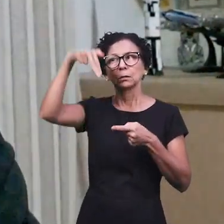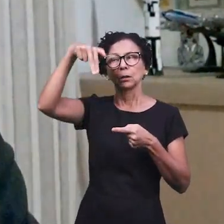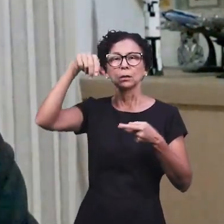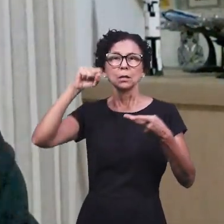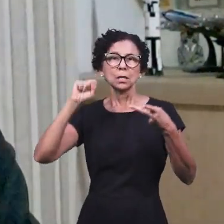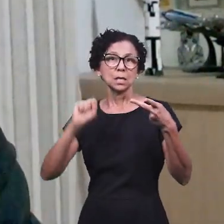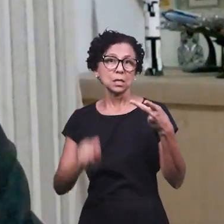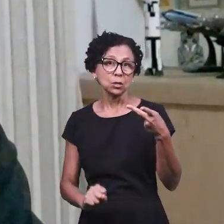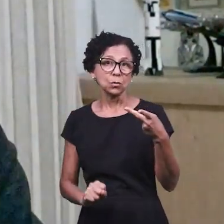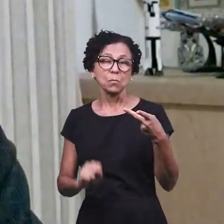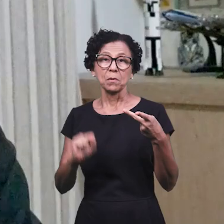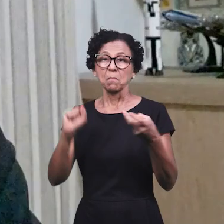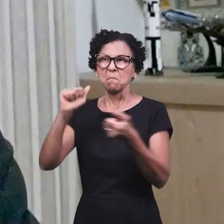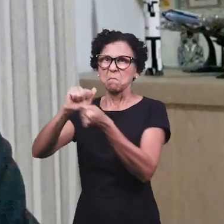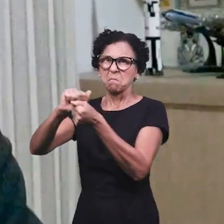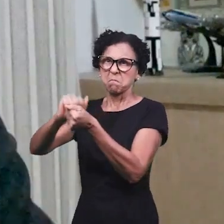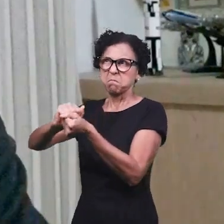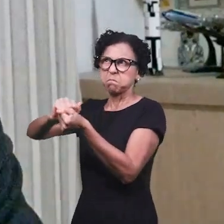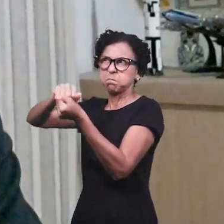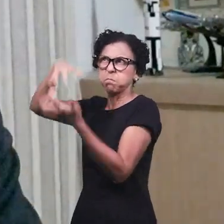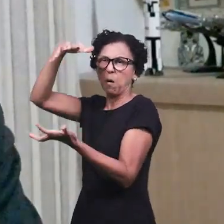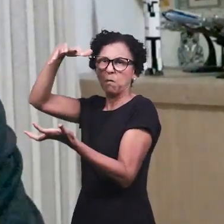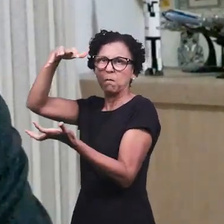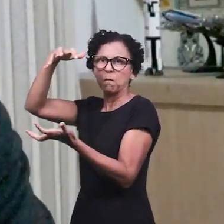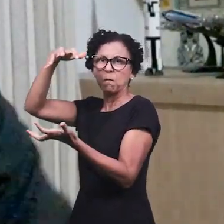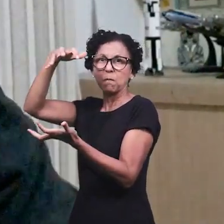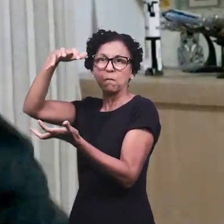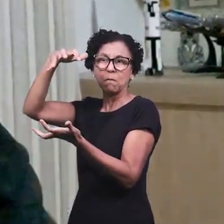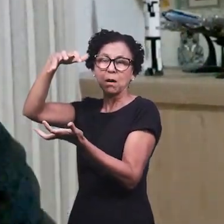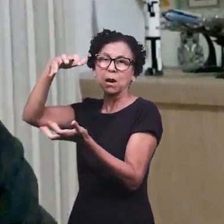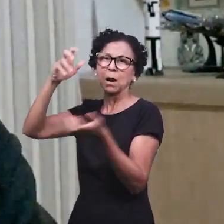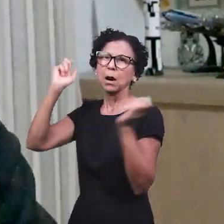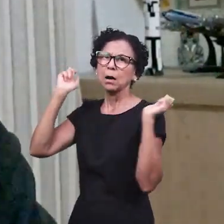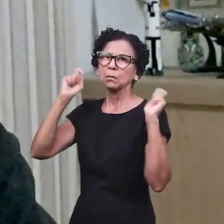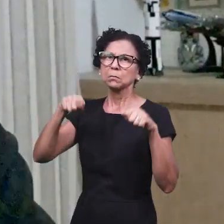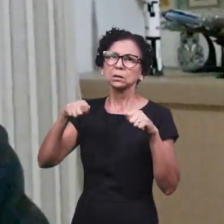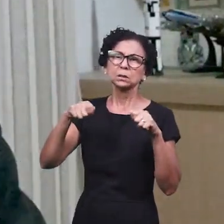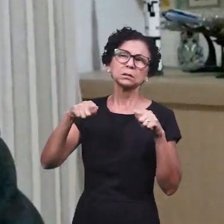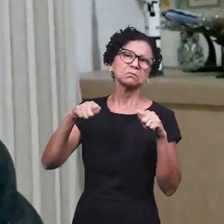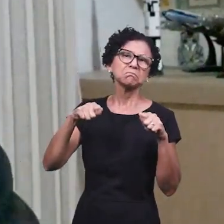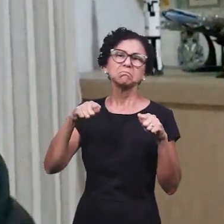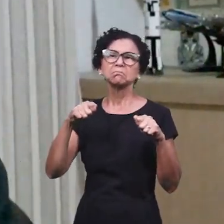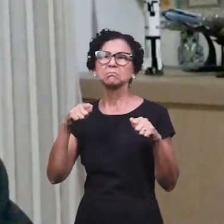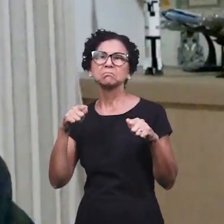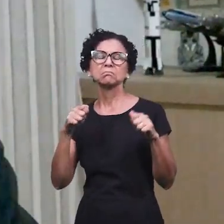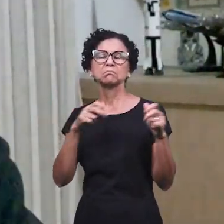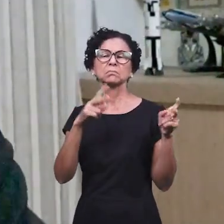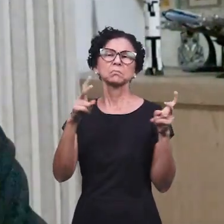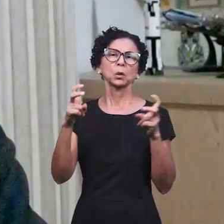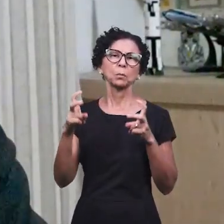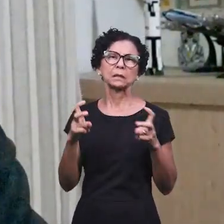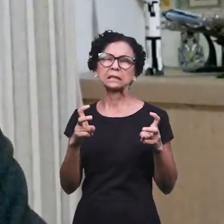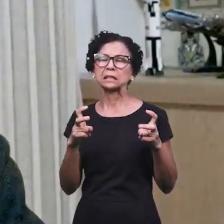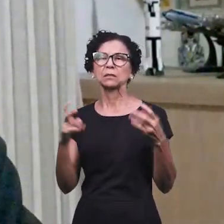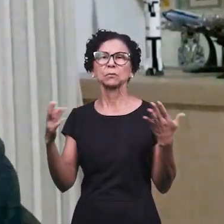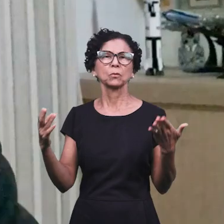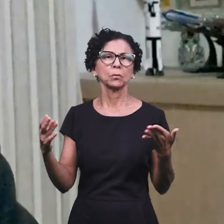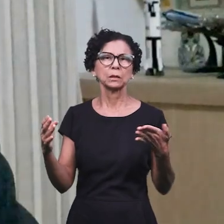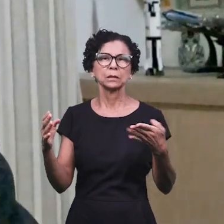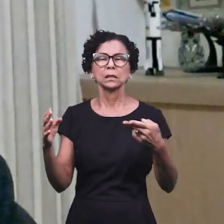no sul. Quando surgem essas explosões solares, é possível ver auroras boreais,